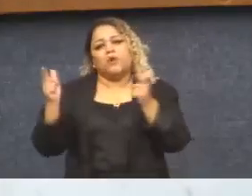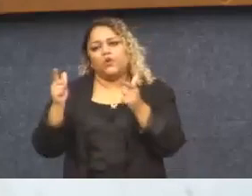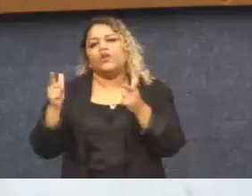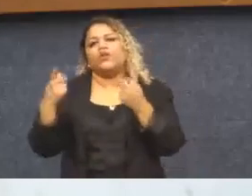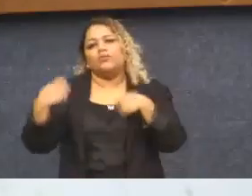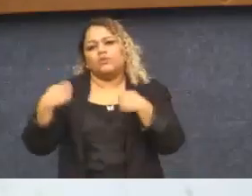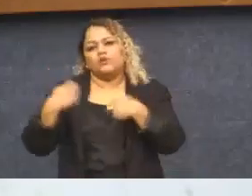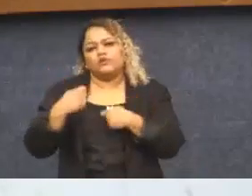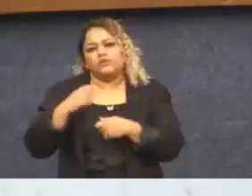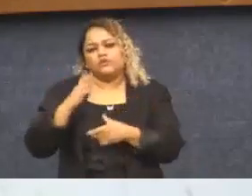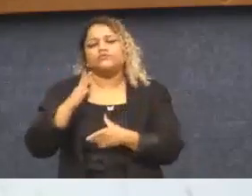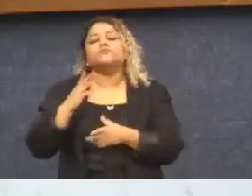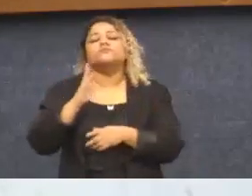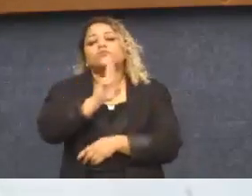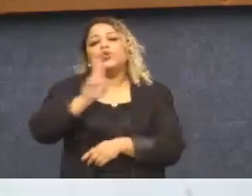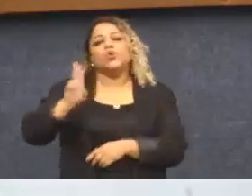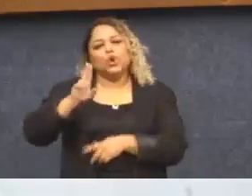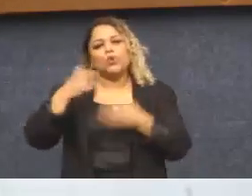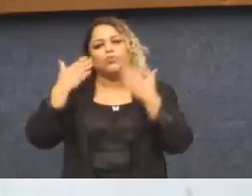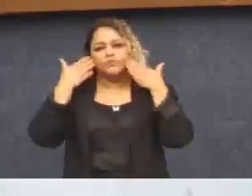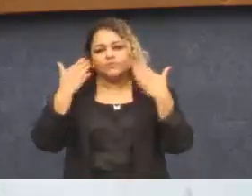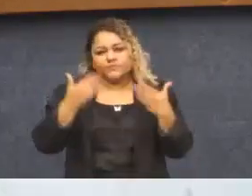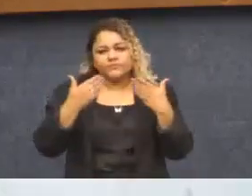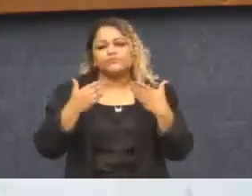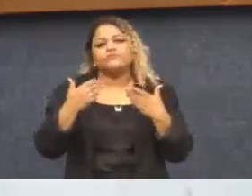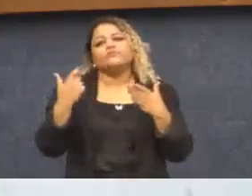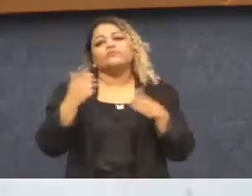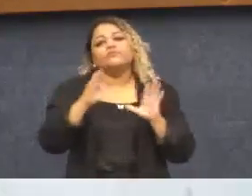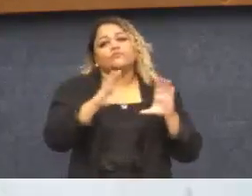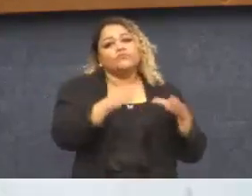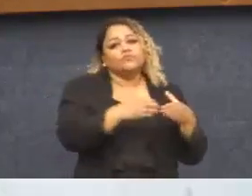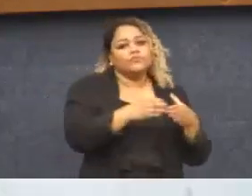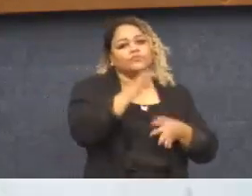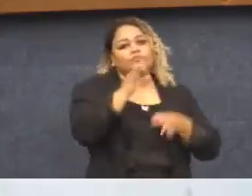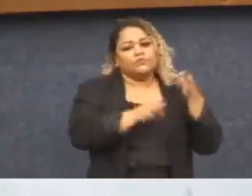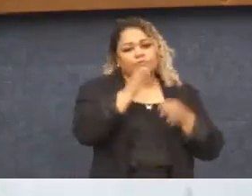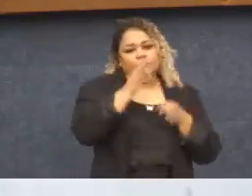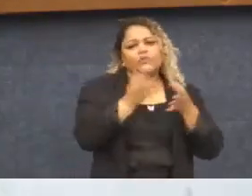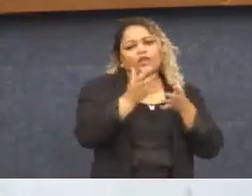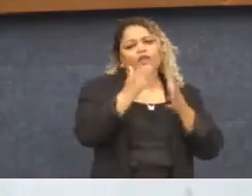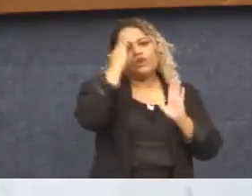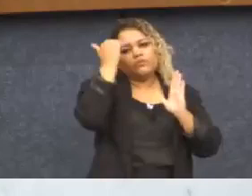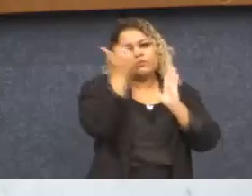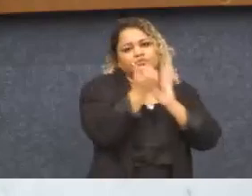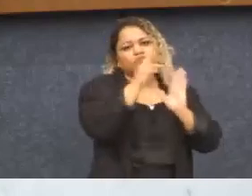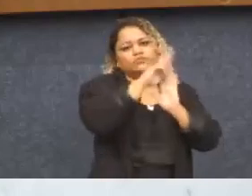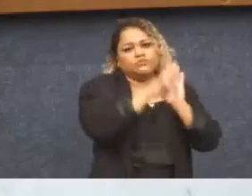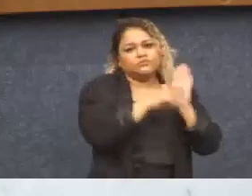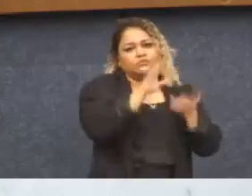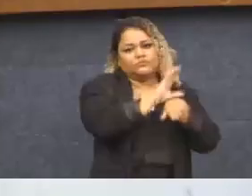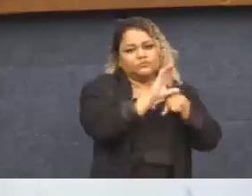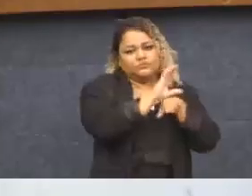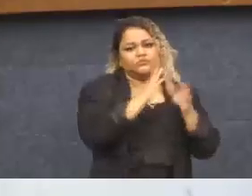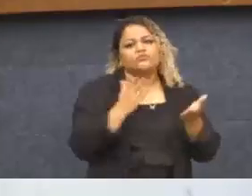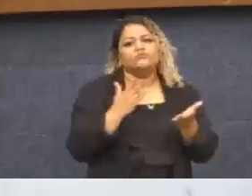nominal, pareceres das comissões, mesa, pela constitucionalidade, legalidade, regimentalidade, pela aprovação.